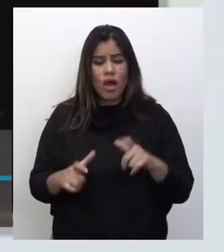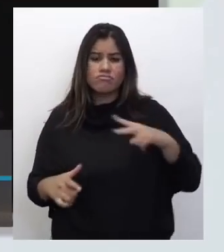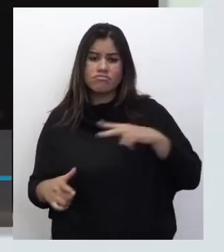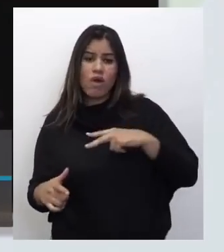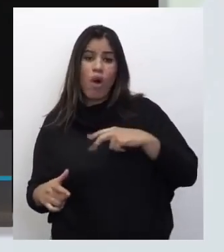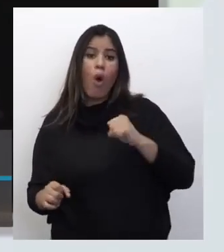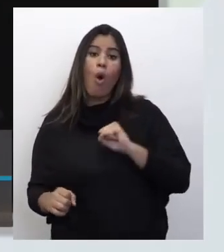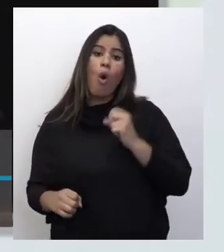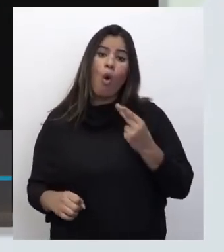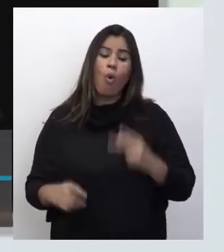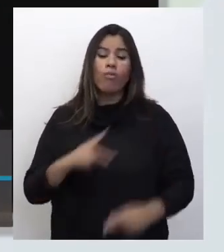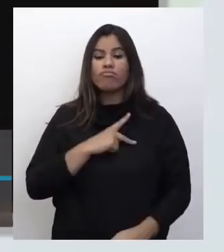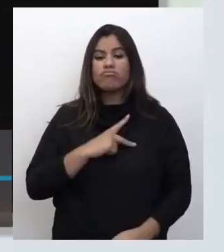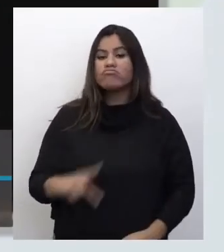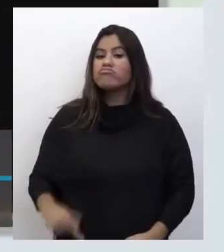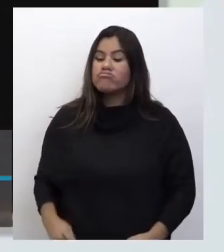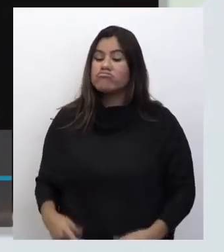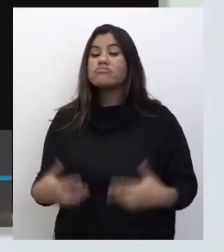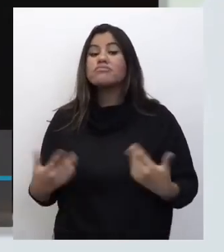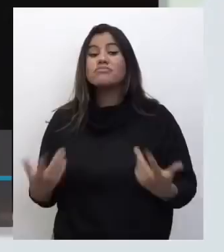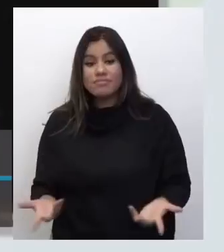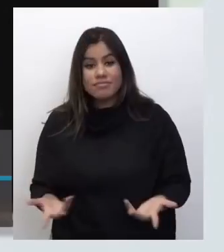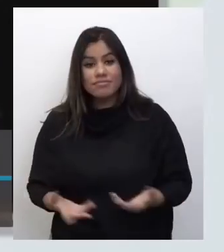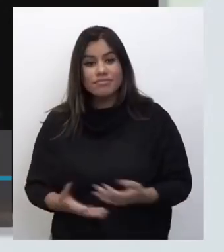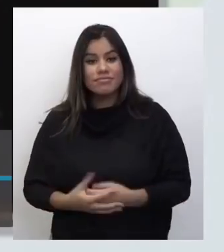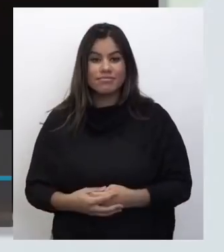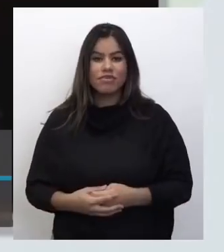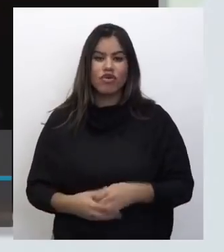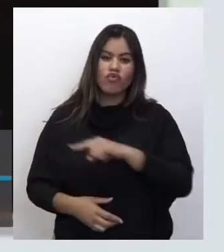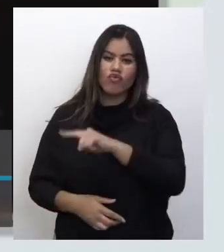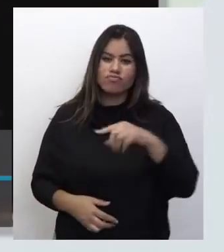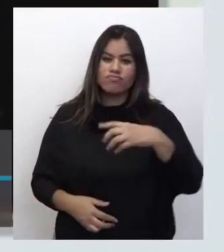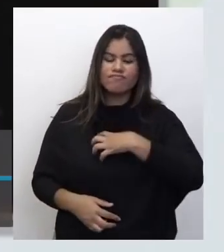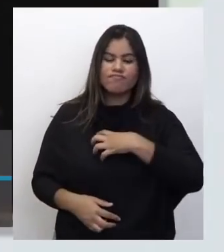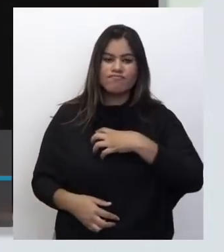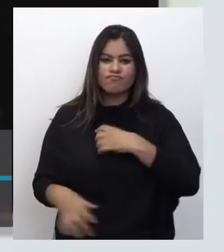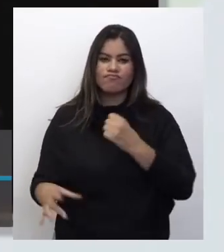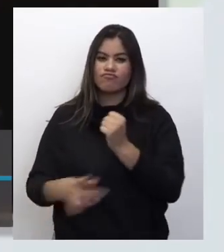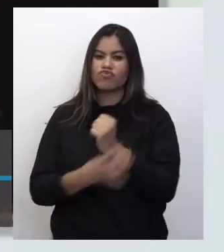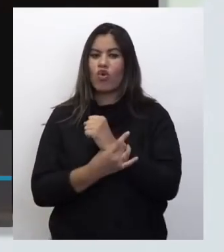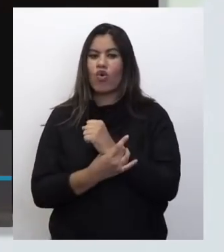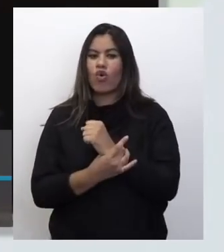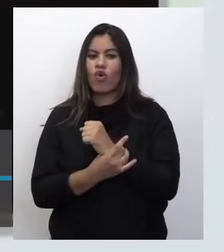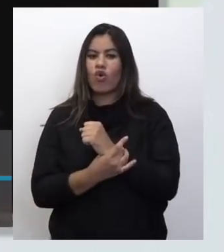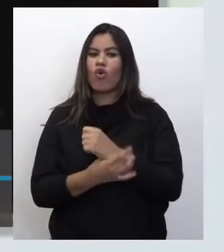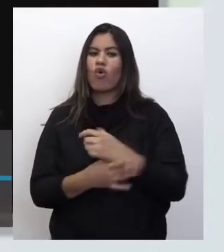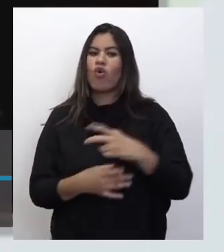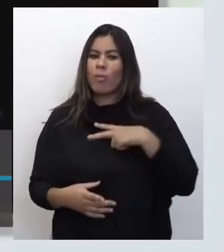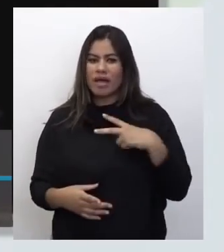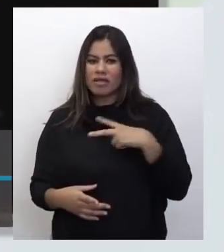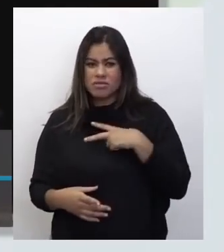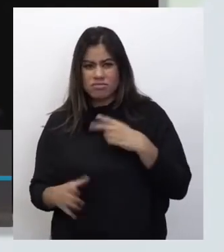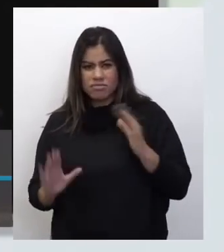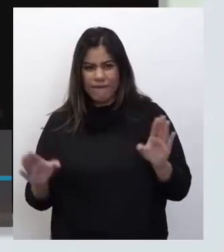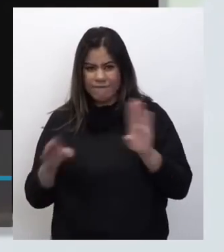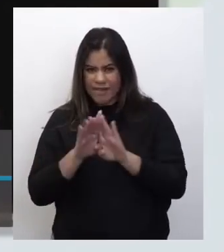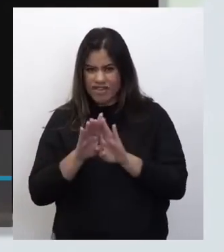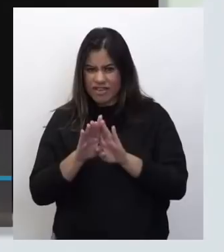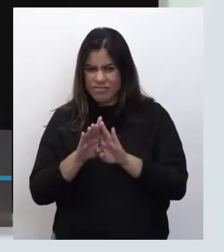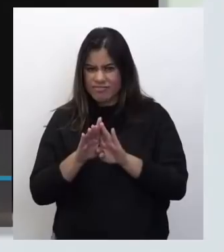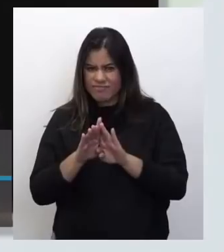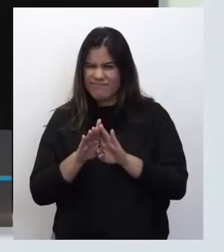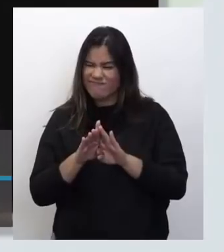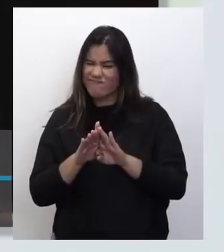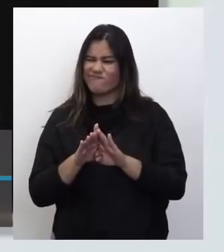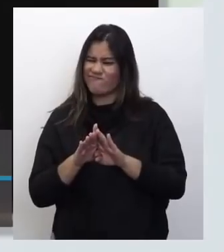fechados? Se vocês se sentem mais seguros somente nos lugares fechados, não é complicado